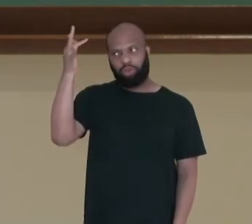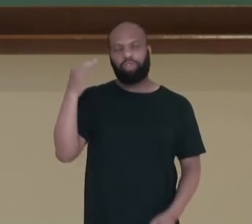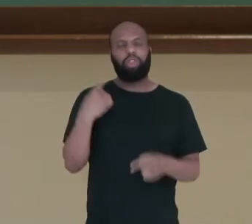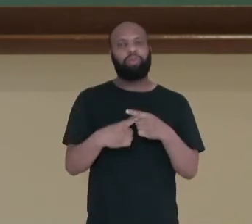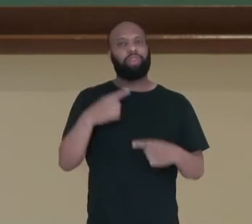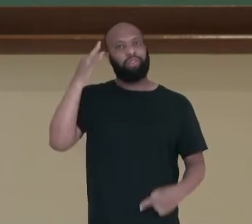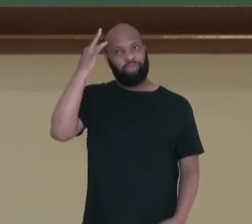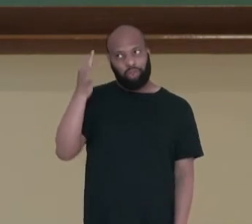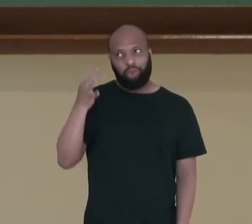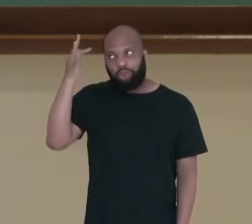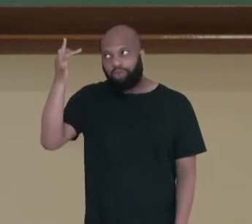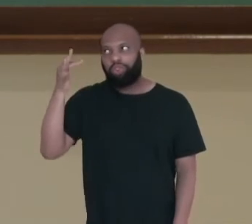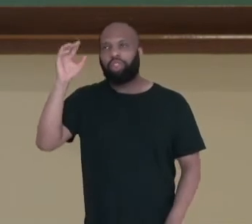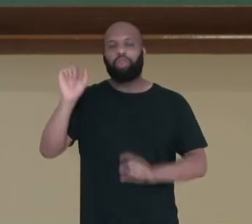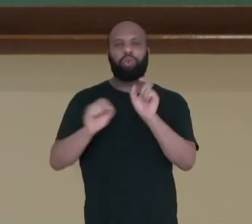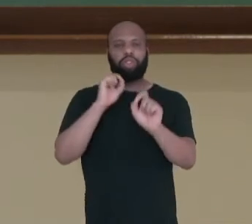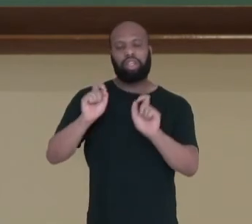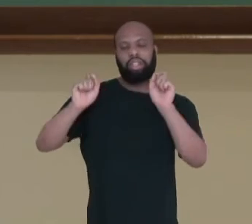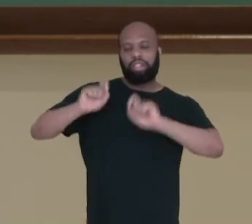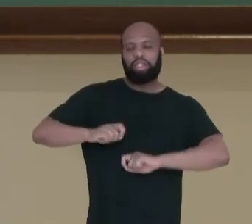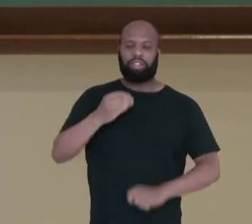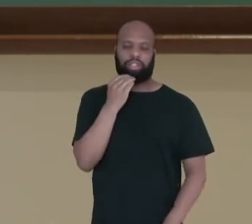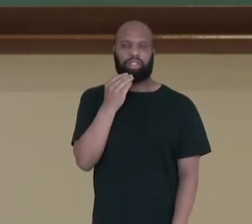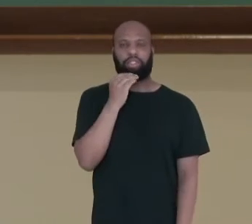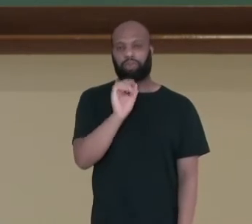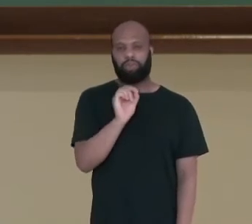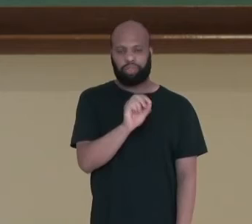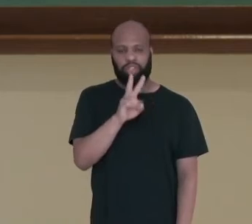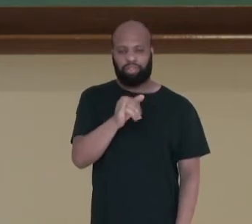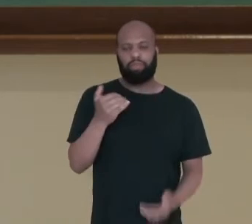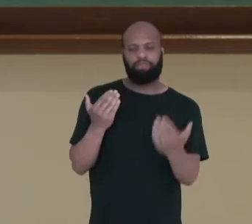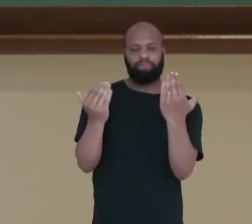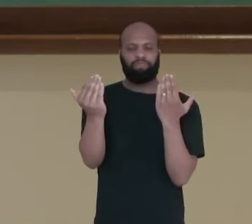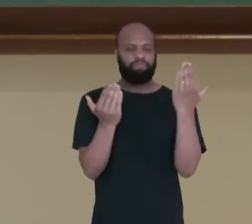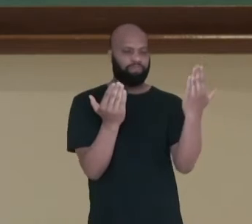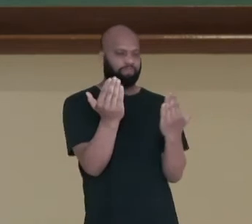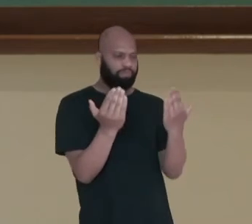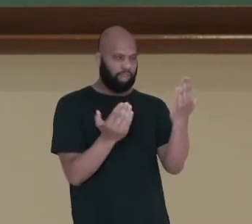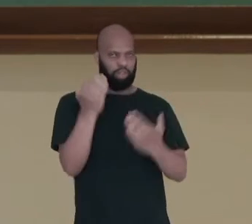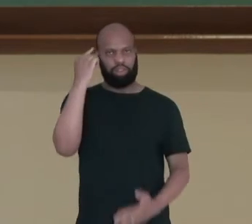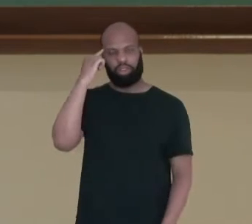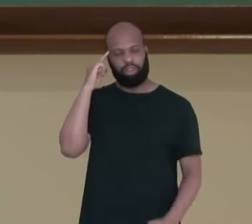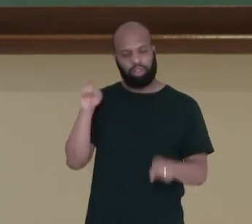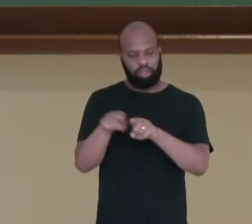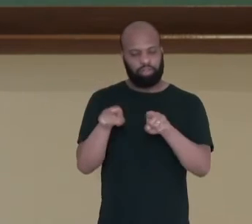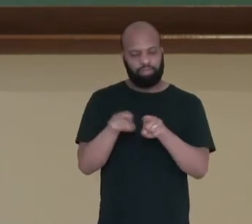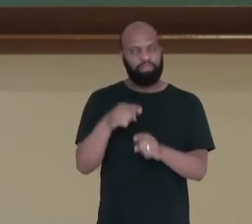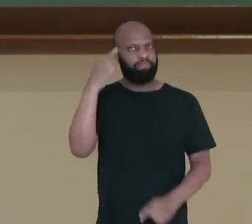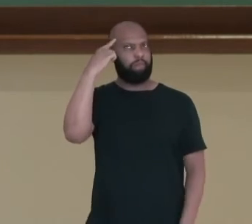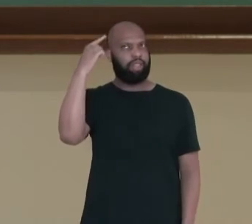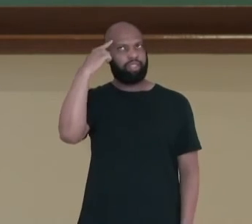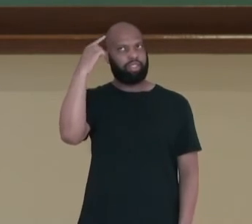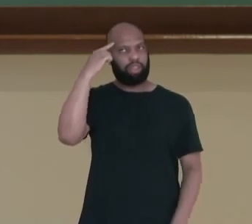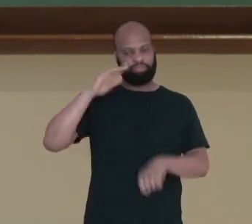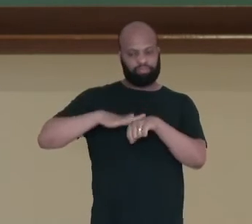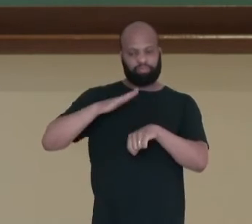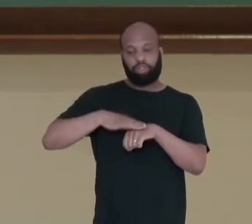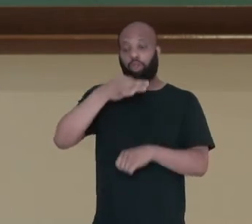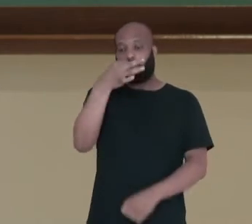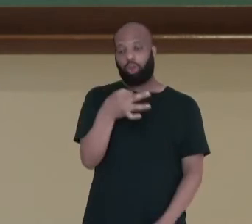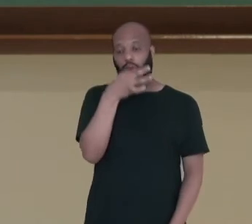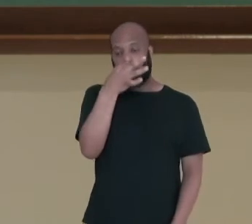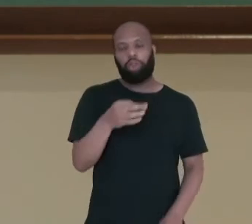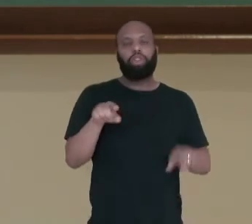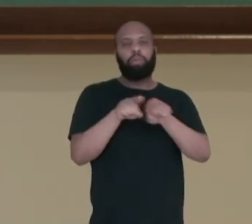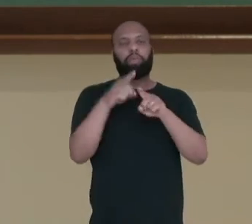filosofia, ela nos dá essa possibilidade de comparar as ideias, né? De formular os nossos próprios argumentos,